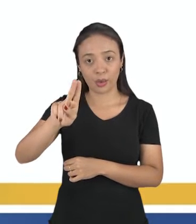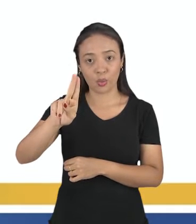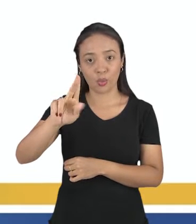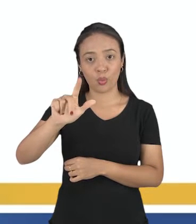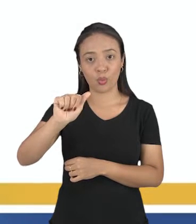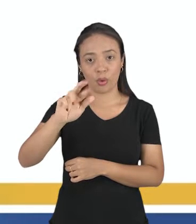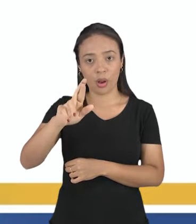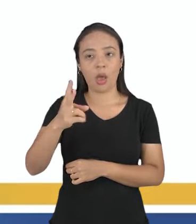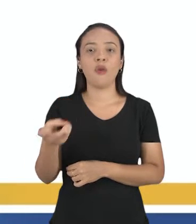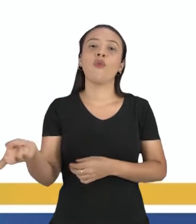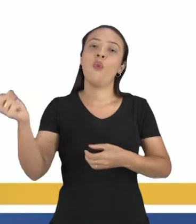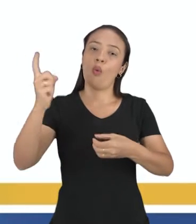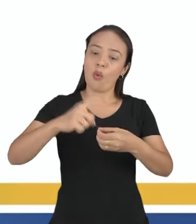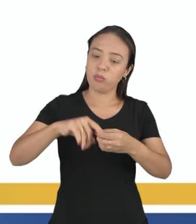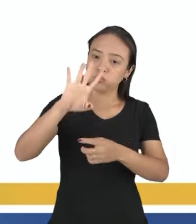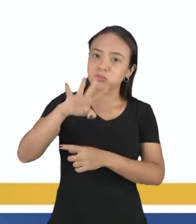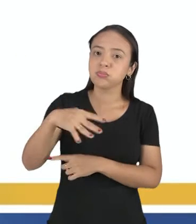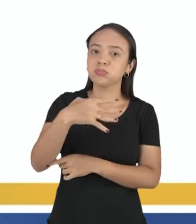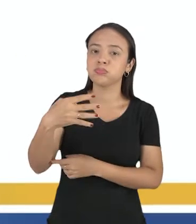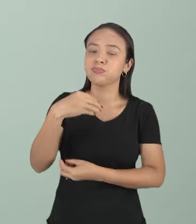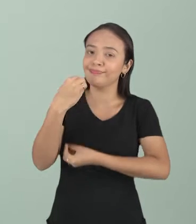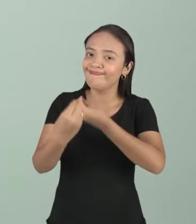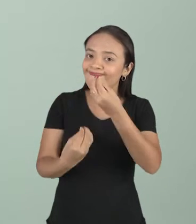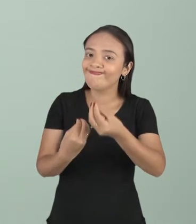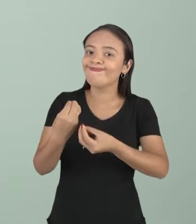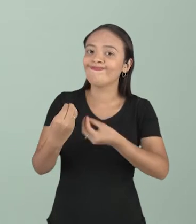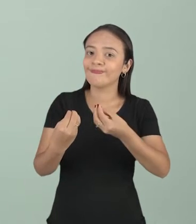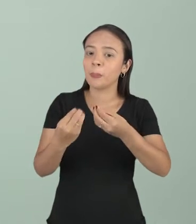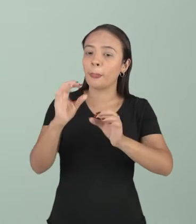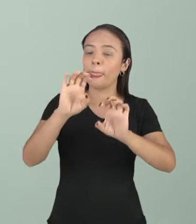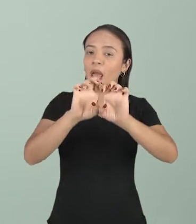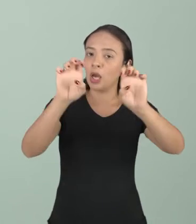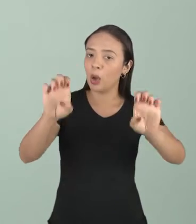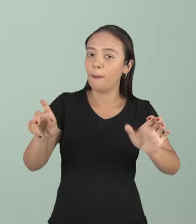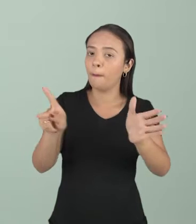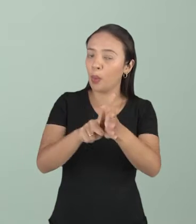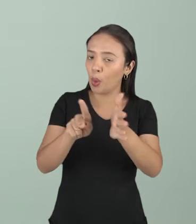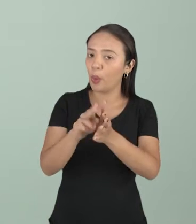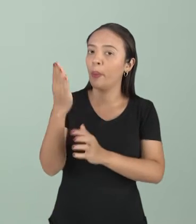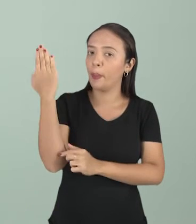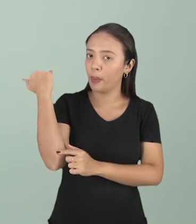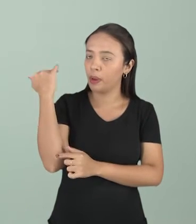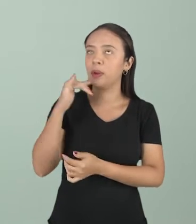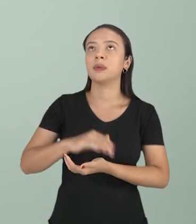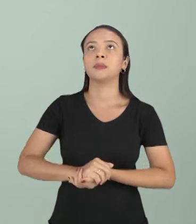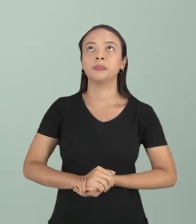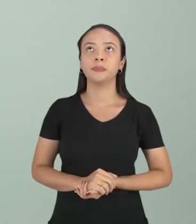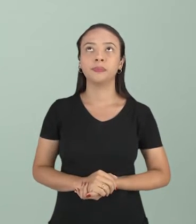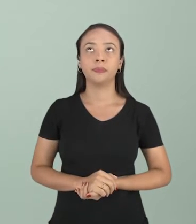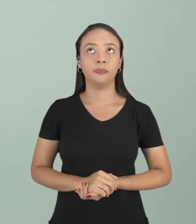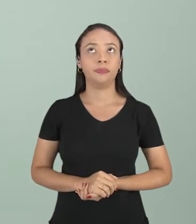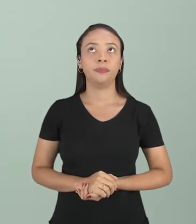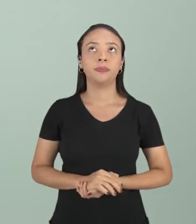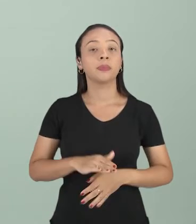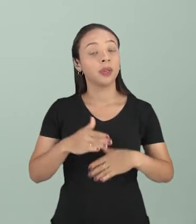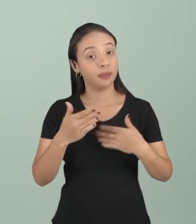olhar lá na tabelinha como fica a forma dele no passado, certo?